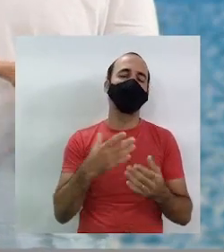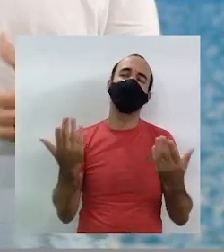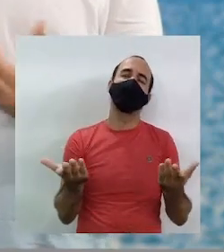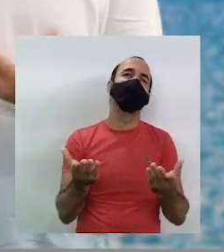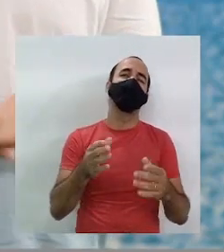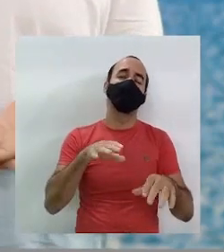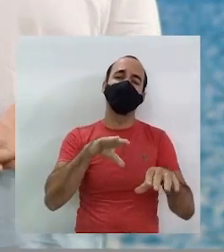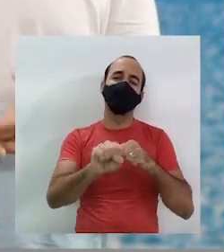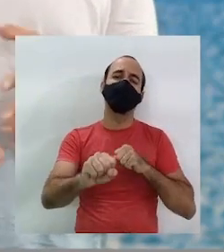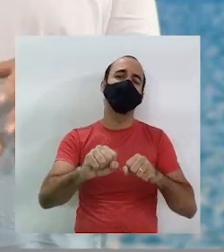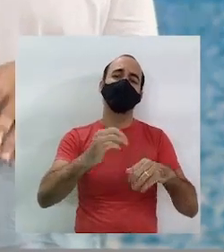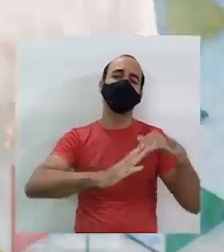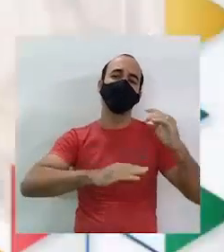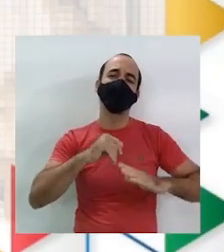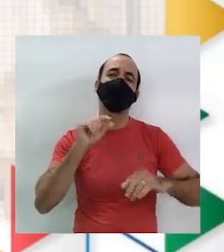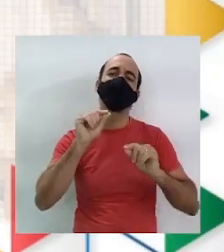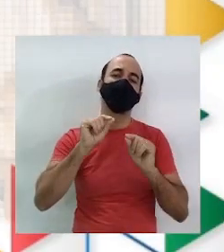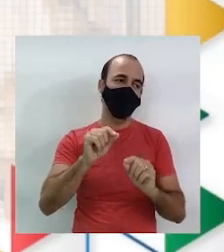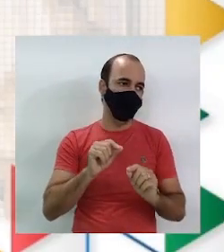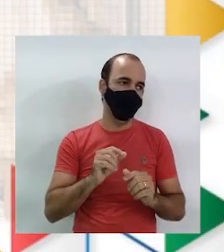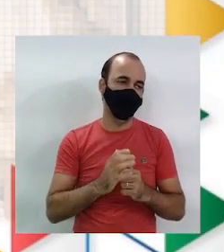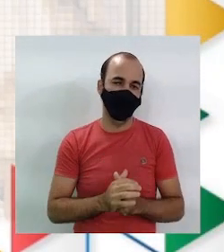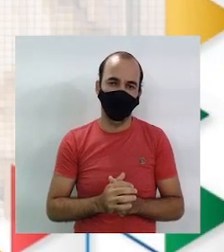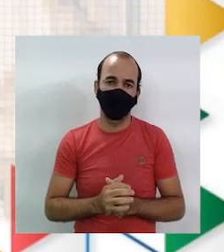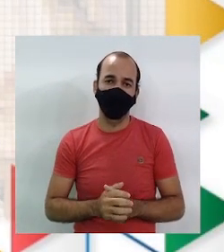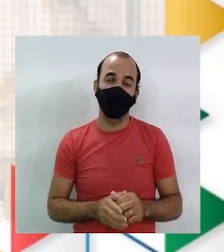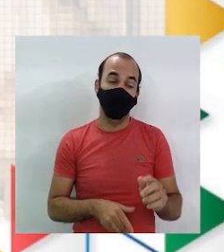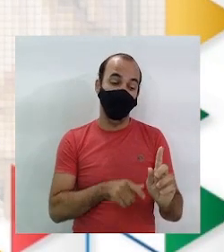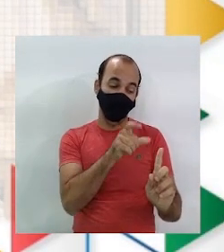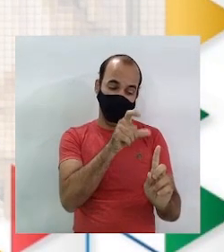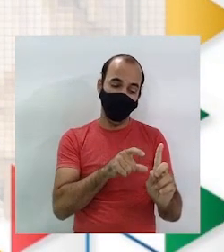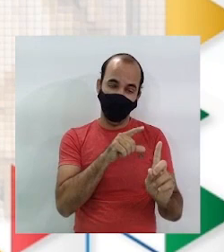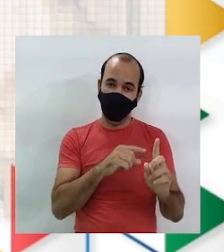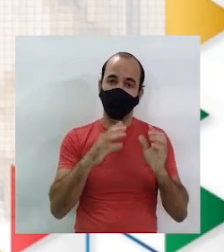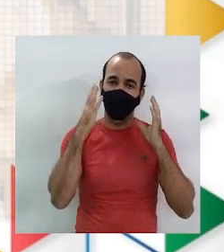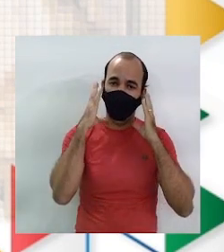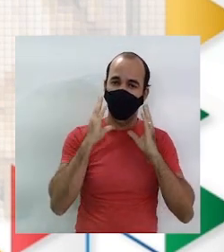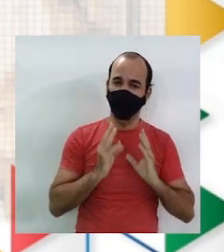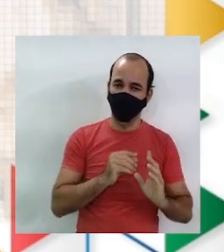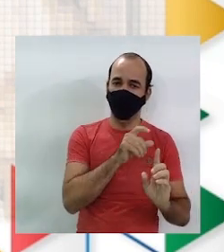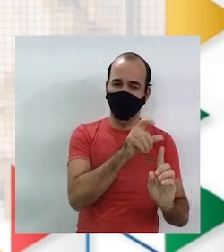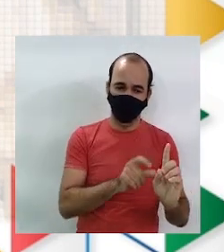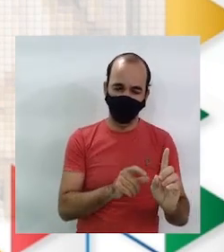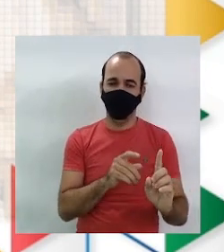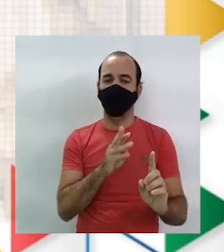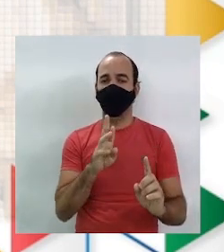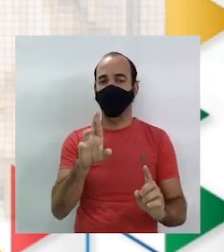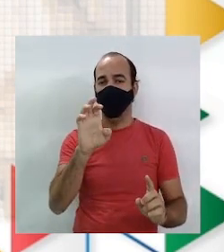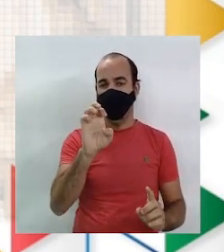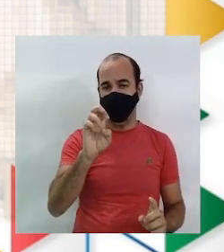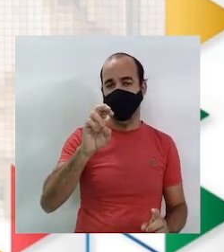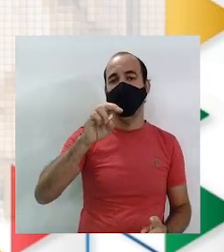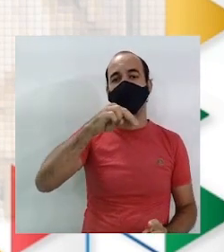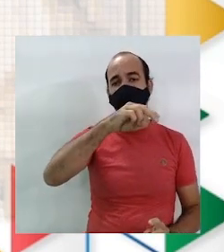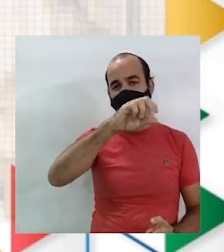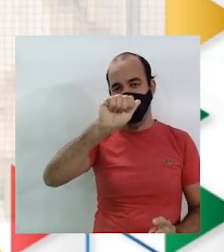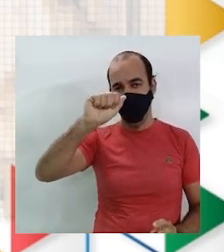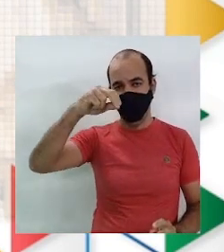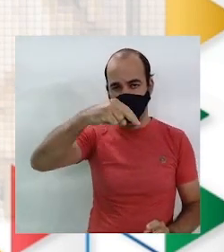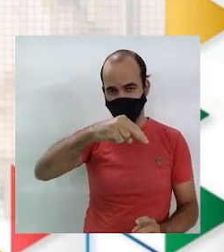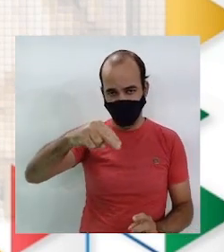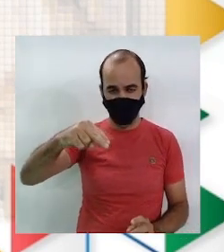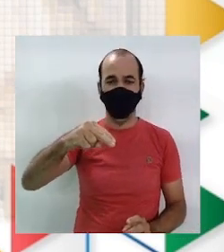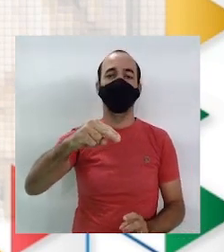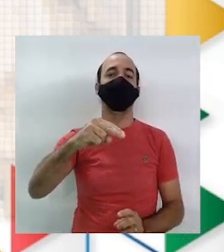dele? Então, ele, na verdade, como vocês sabem, né? O sobrenome Brenan é um sobrenome muito conhecido aqui